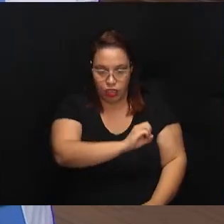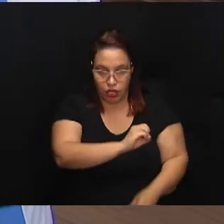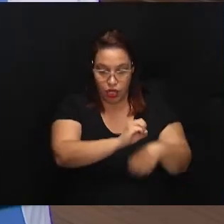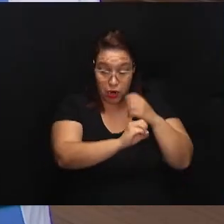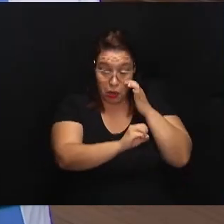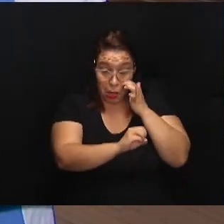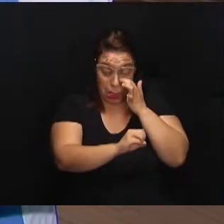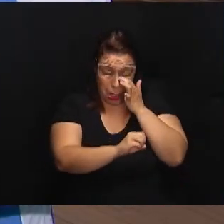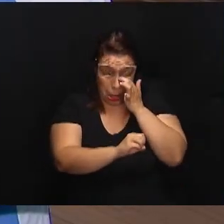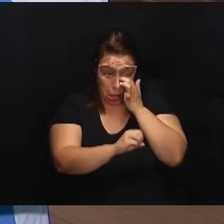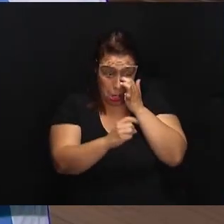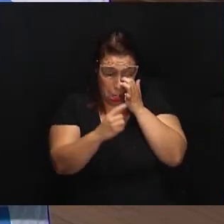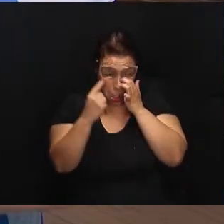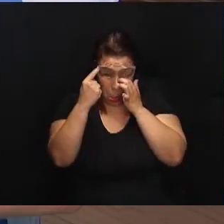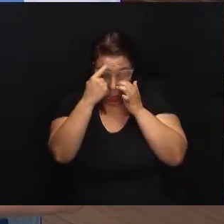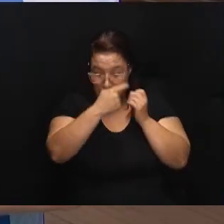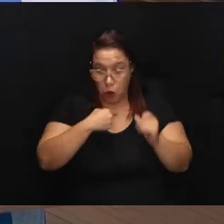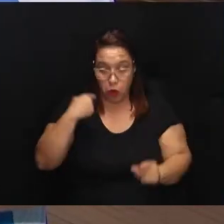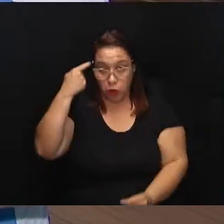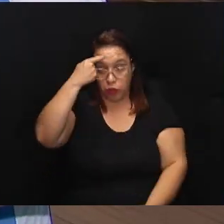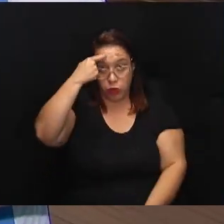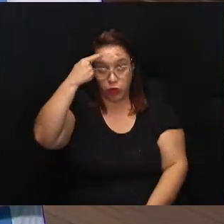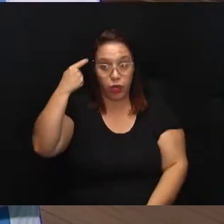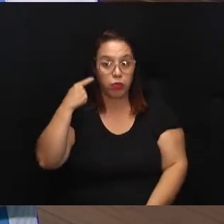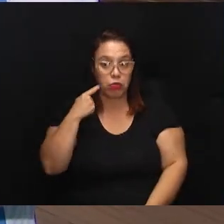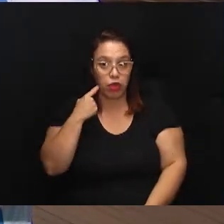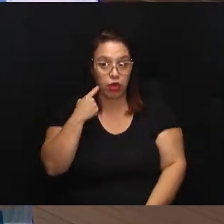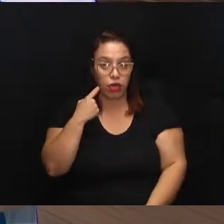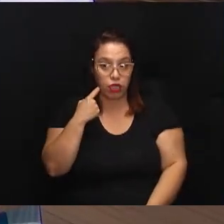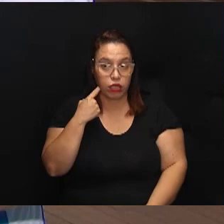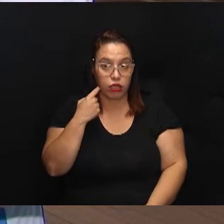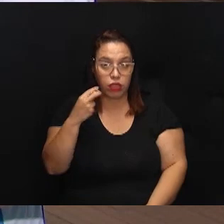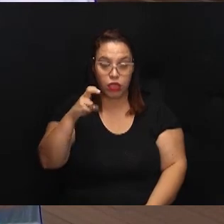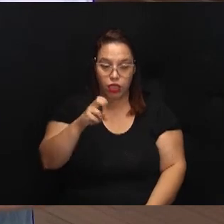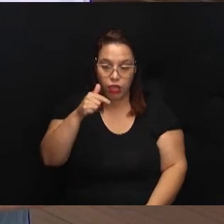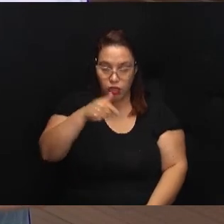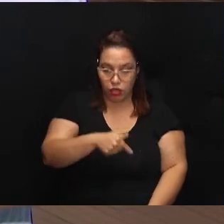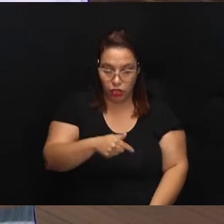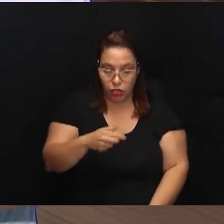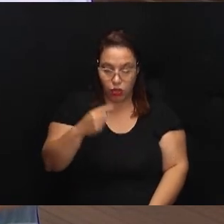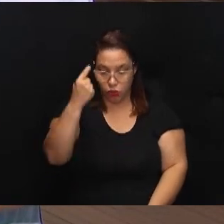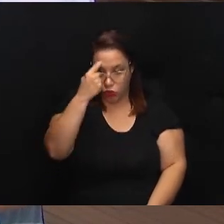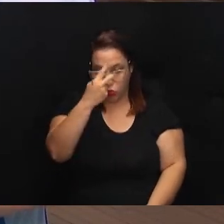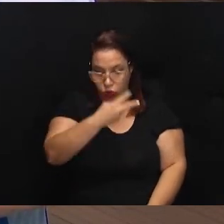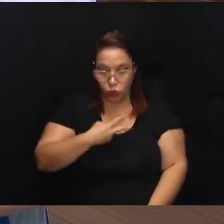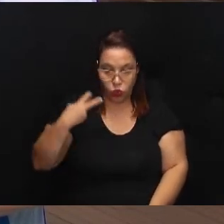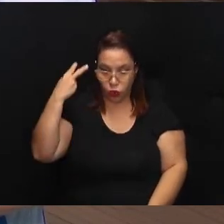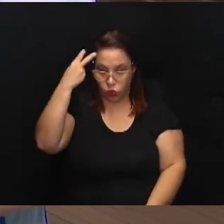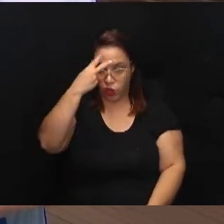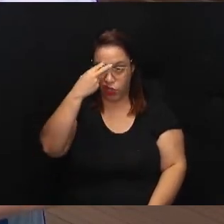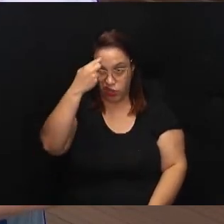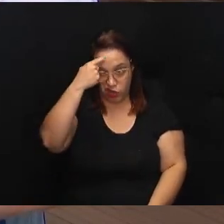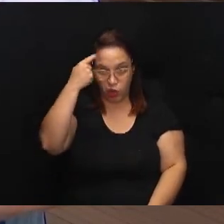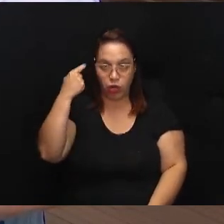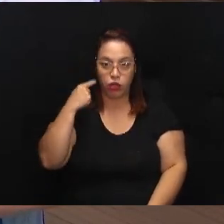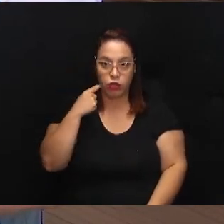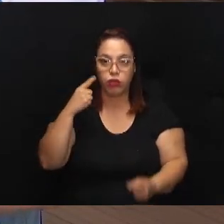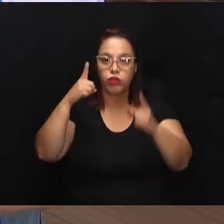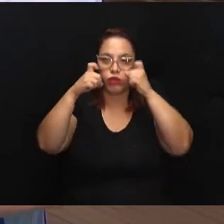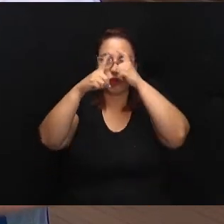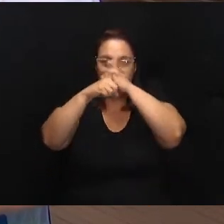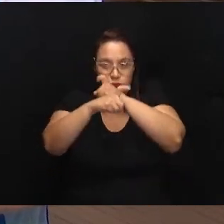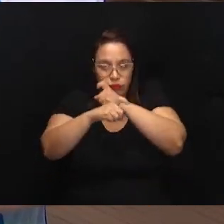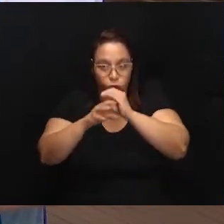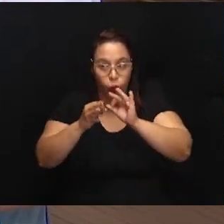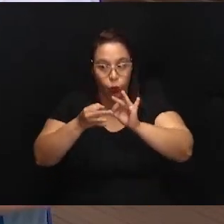geralmente é 1h30, 1h40. Uma partida de 5 sets, 2h30. E hoje com os desafios as partidas têm